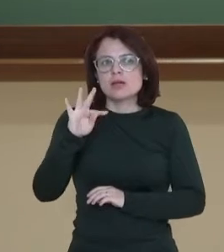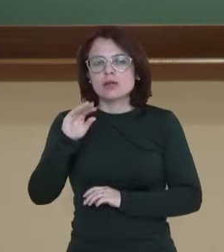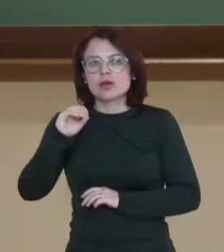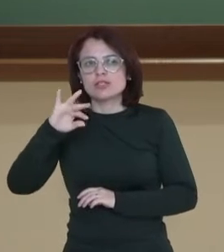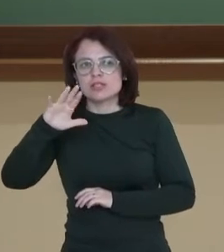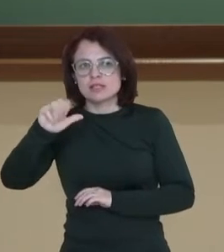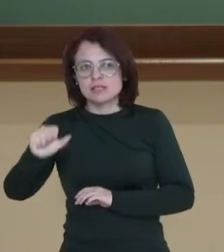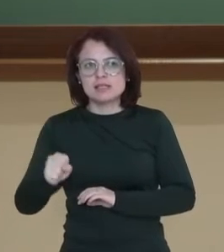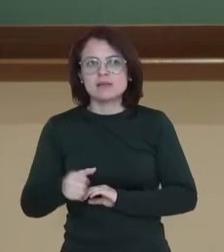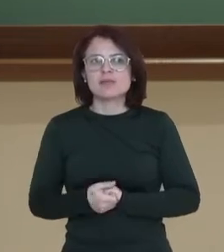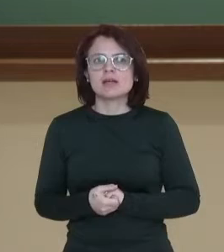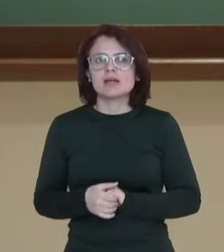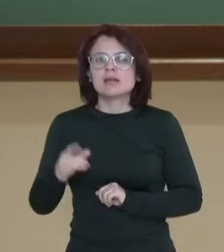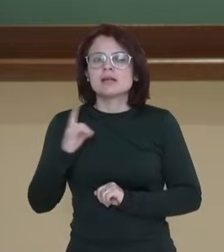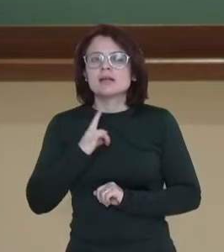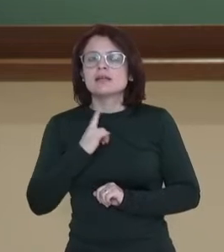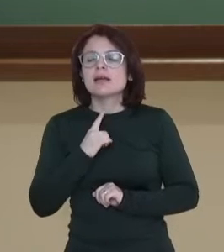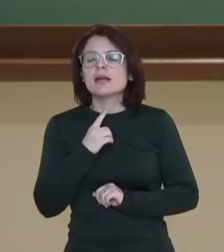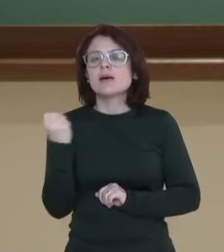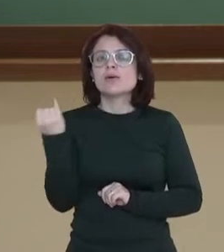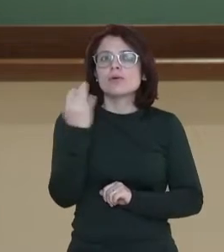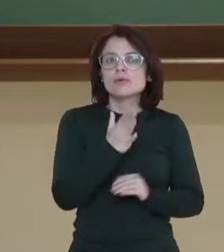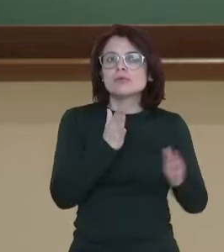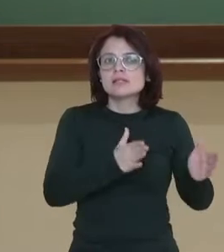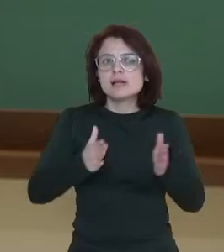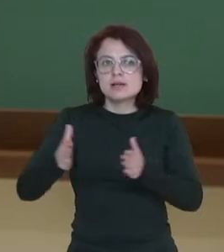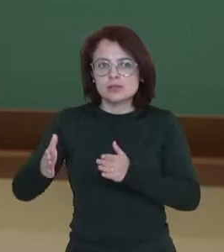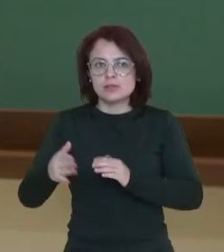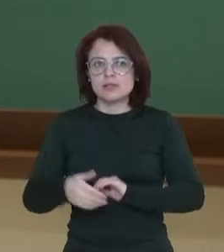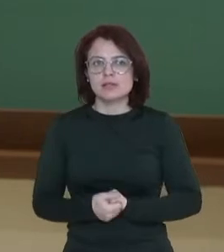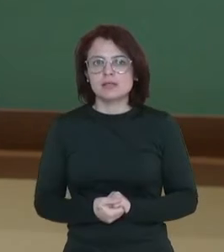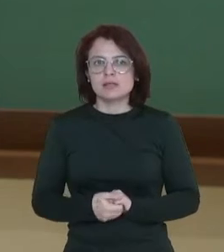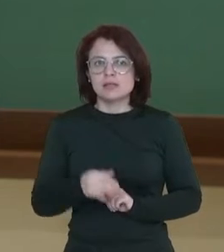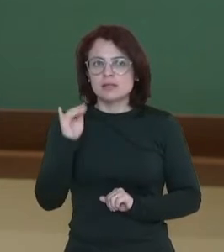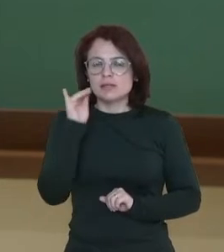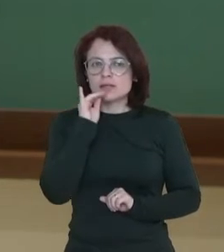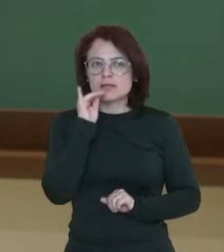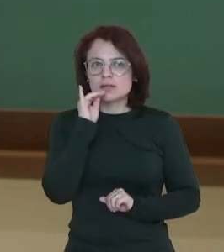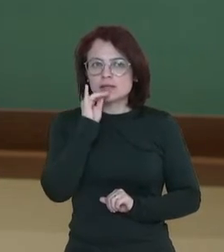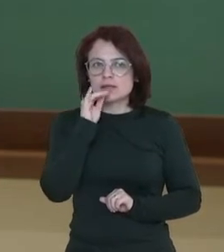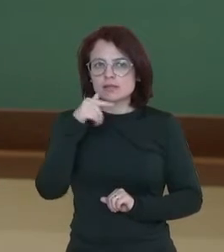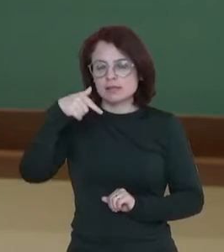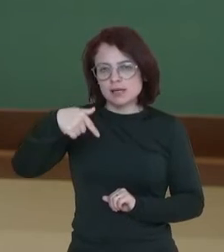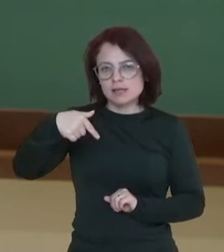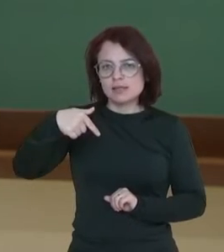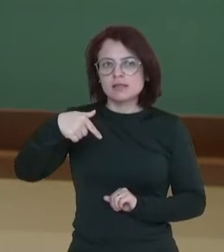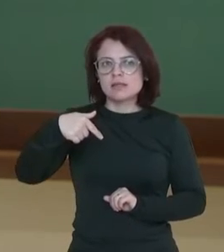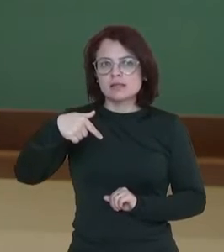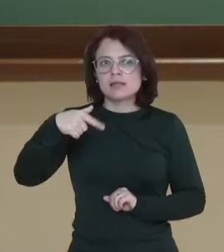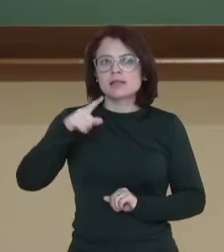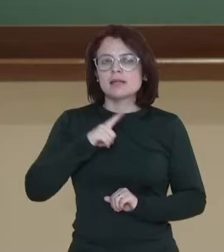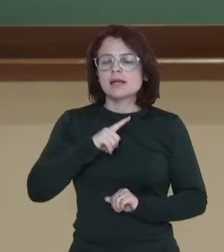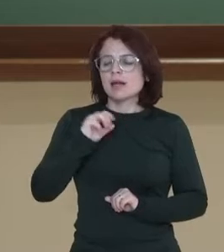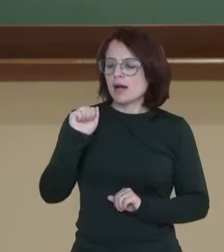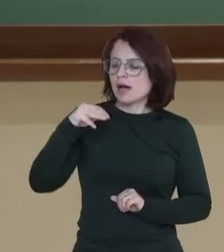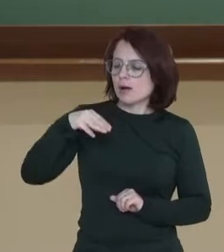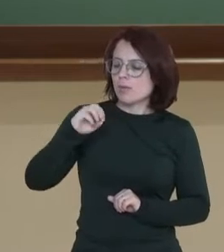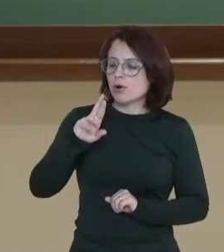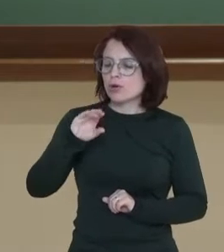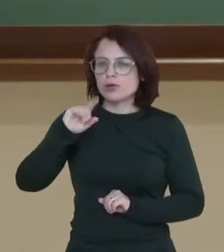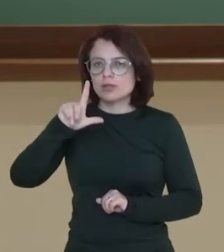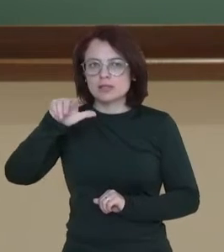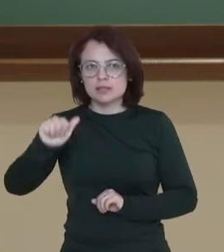divisões mitóticas tem alguns estágios, né? Por exemplo, no estágio 7, né, ela forma ali a mórula, que é uma célula,